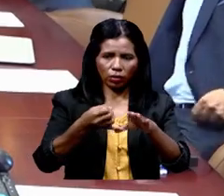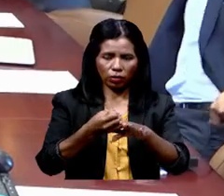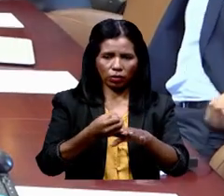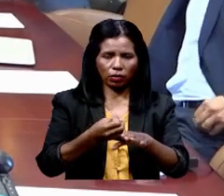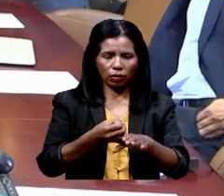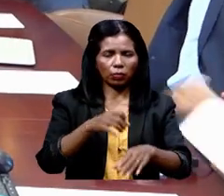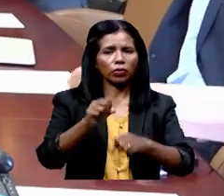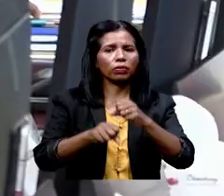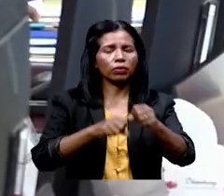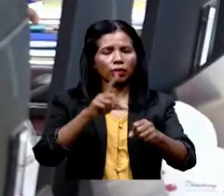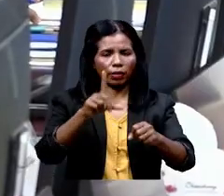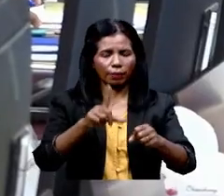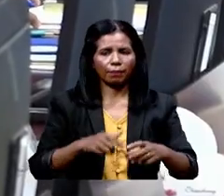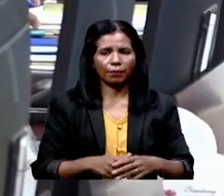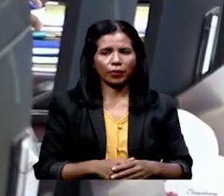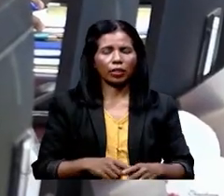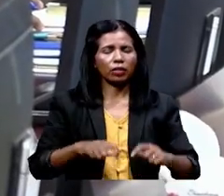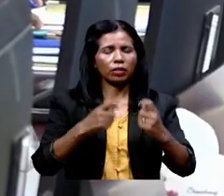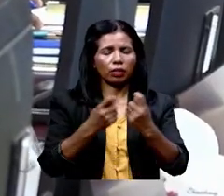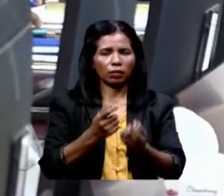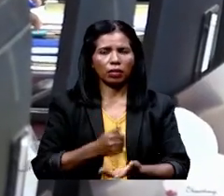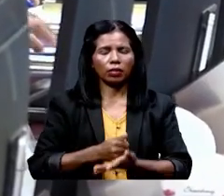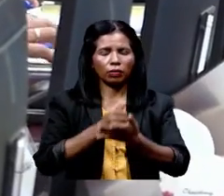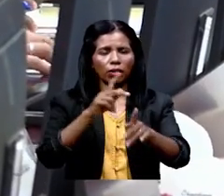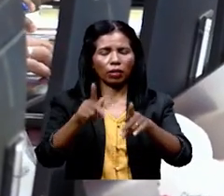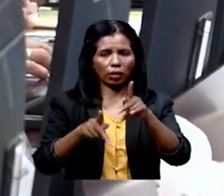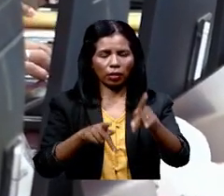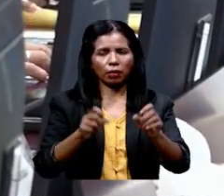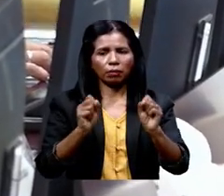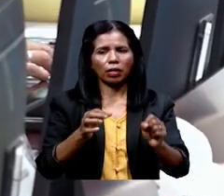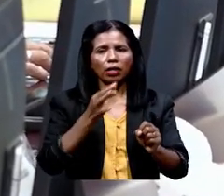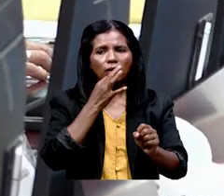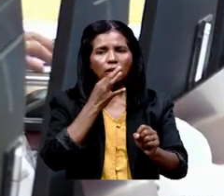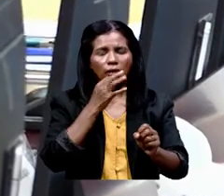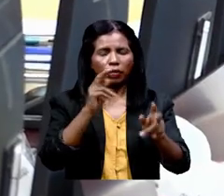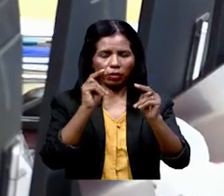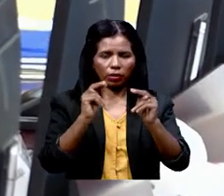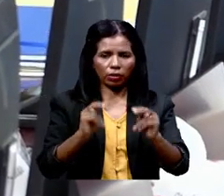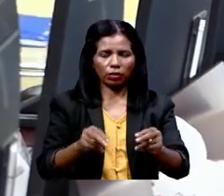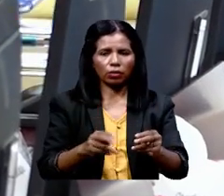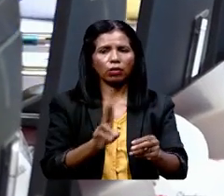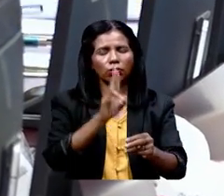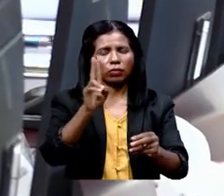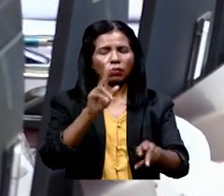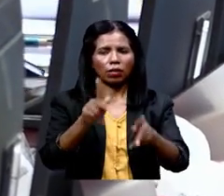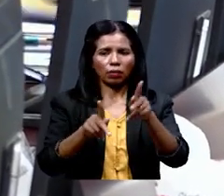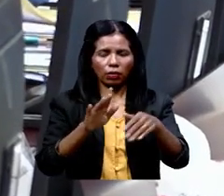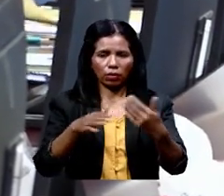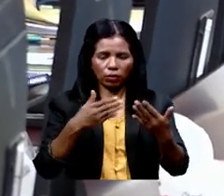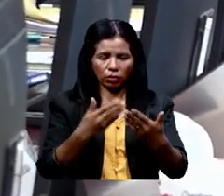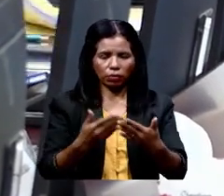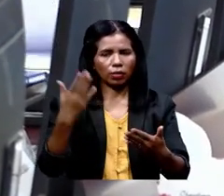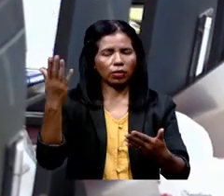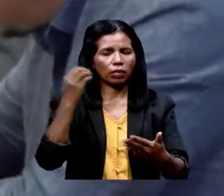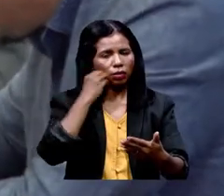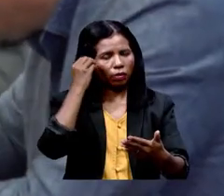reinserção social. Tipo subsídio apoio pontual ba vulnerável ne, belehahan no necessidade básica ba uso pessoal ka uso doméstico,